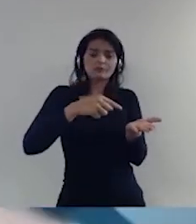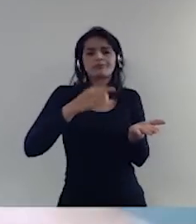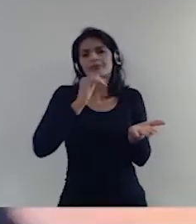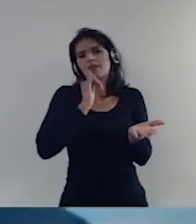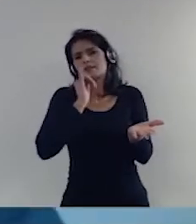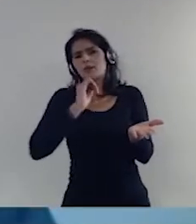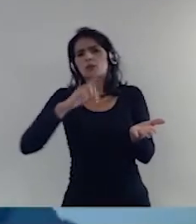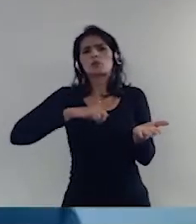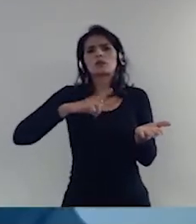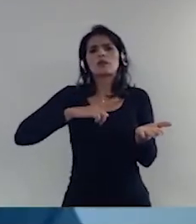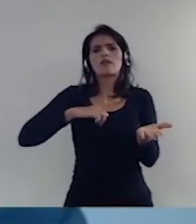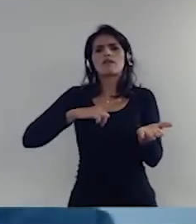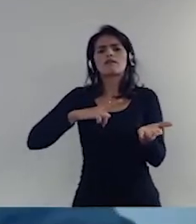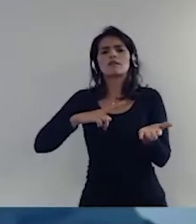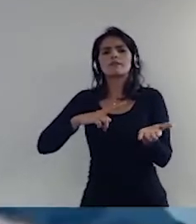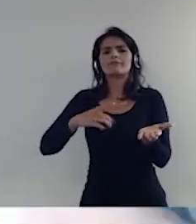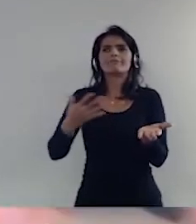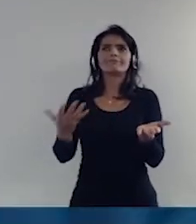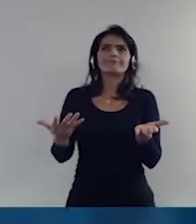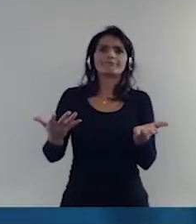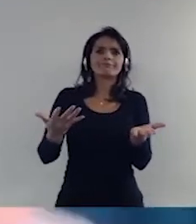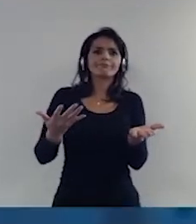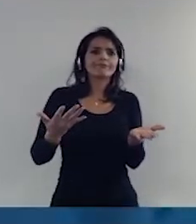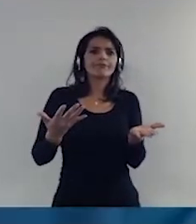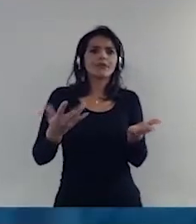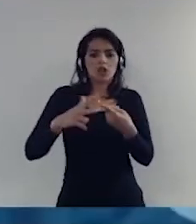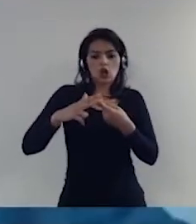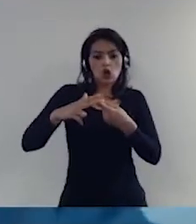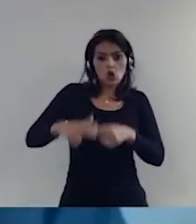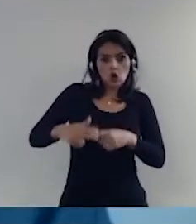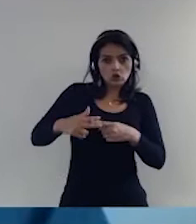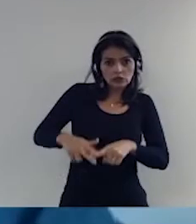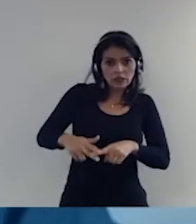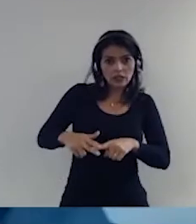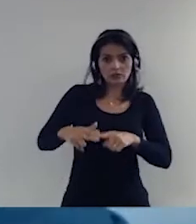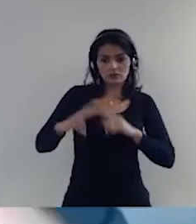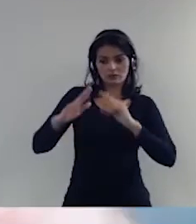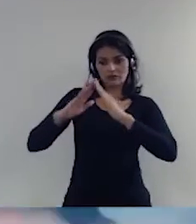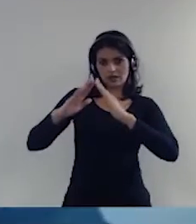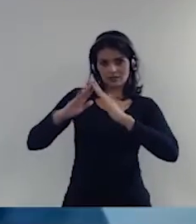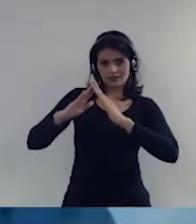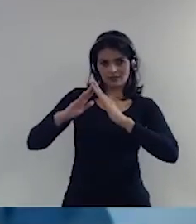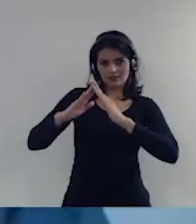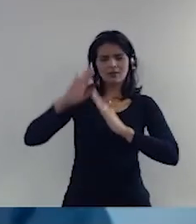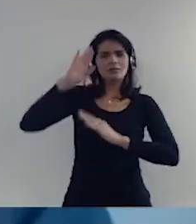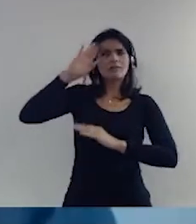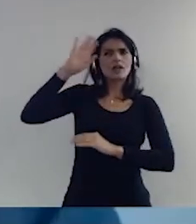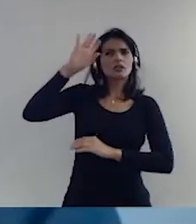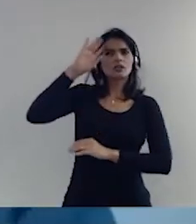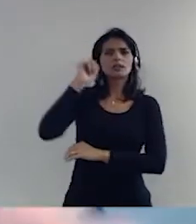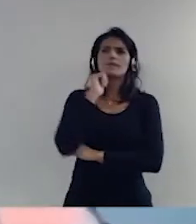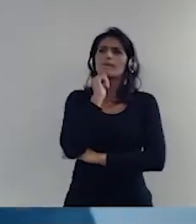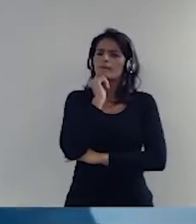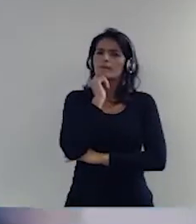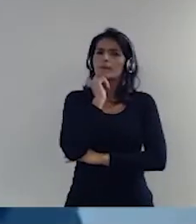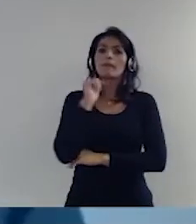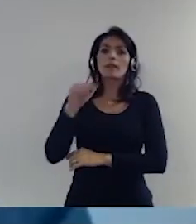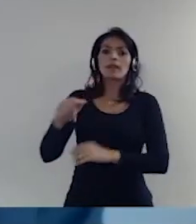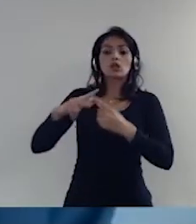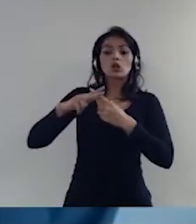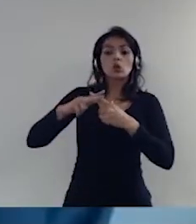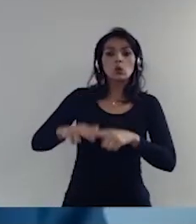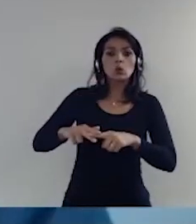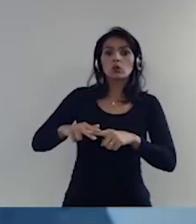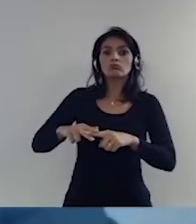um concerto que estava contratado para a Casa São Paulo, imaginemos que esse concerto não